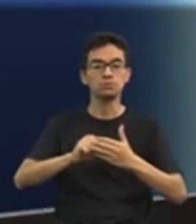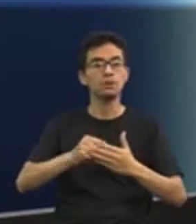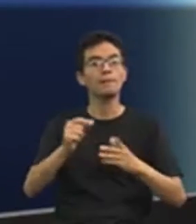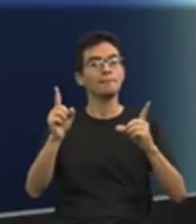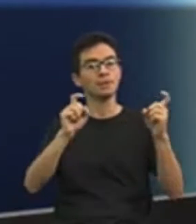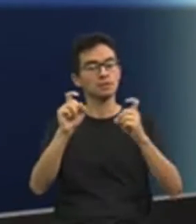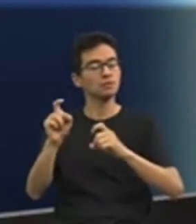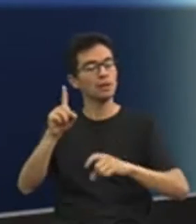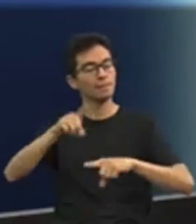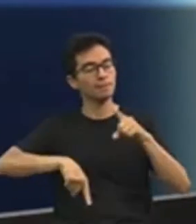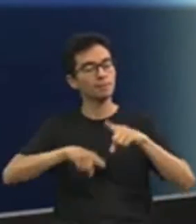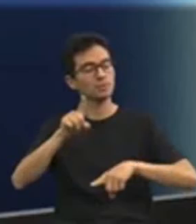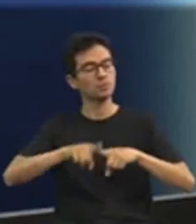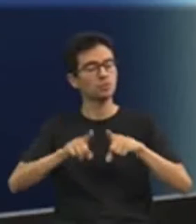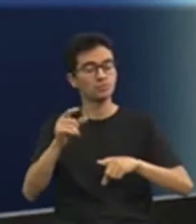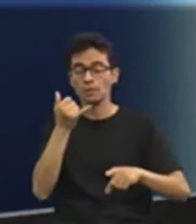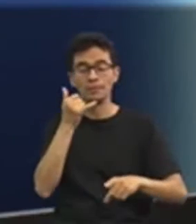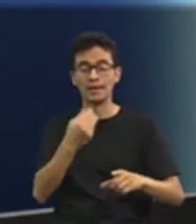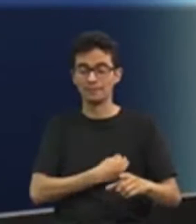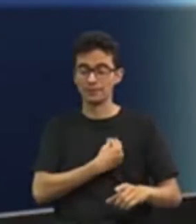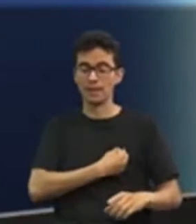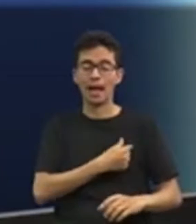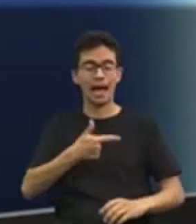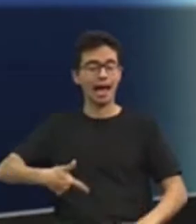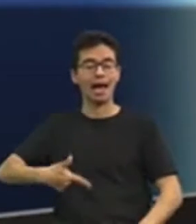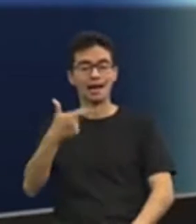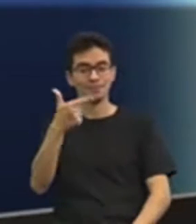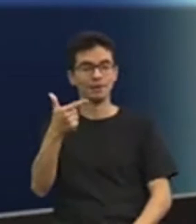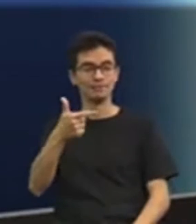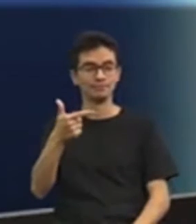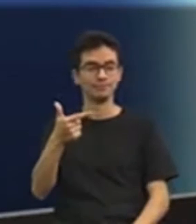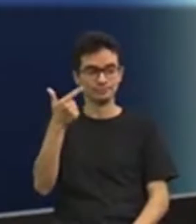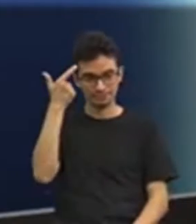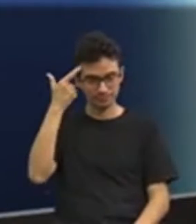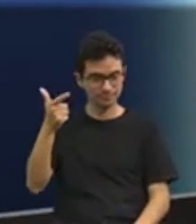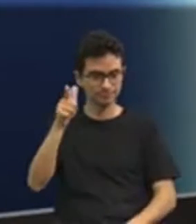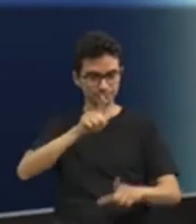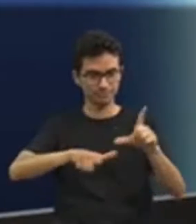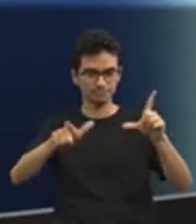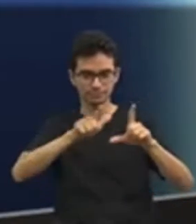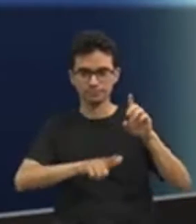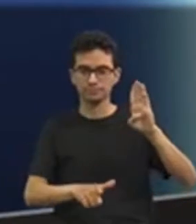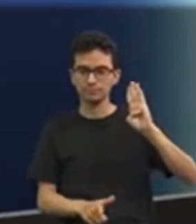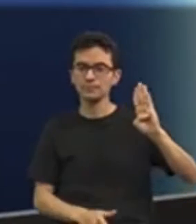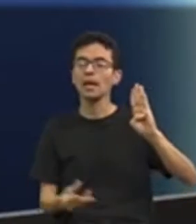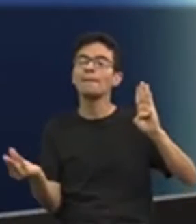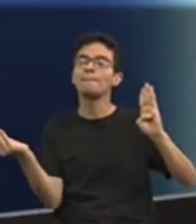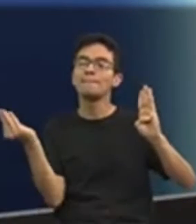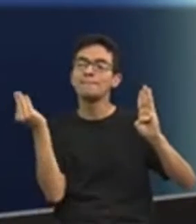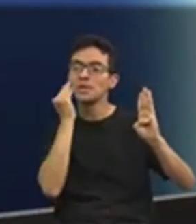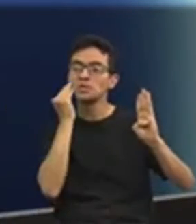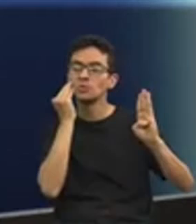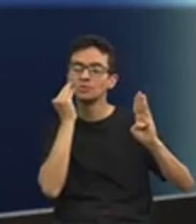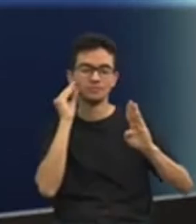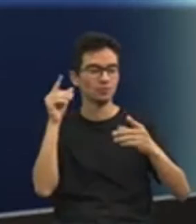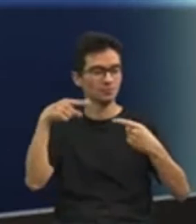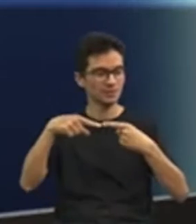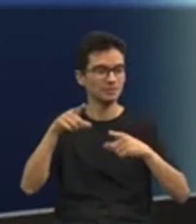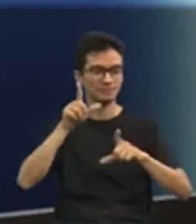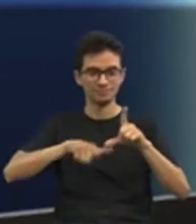arma portanto questão número 59 a resposta vai ser letra B de Peugeot